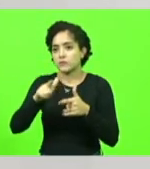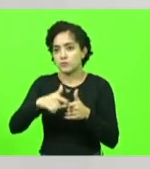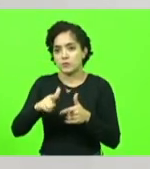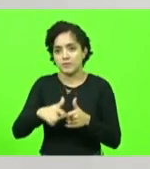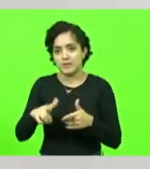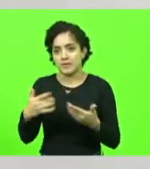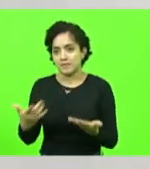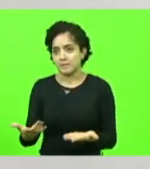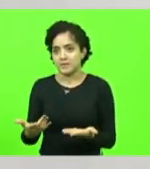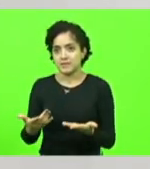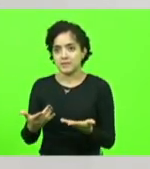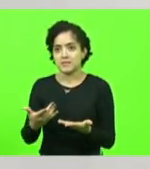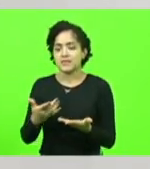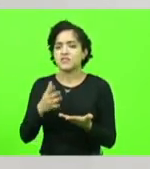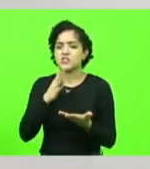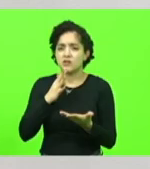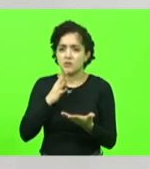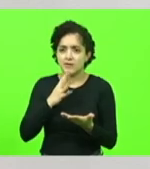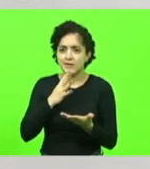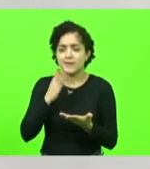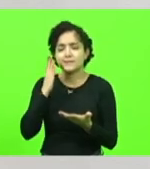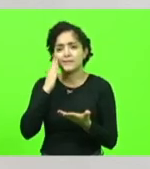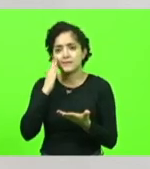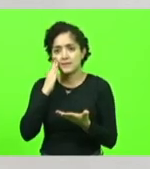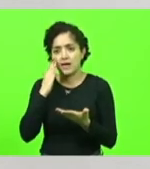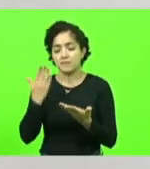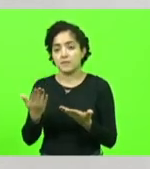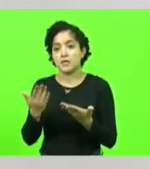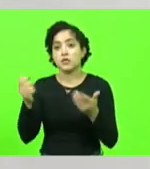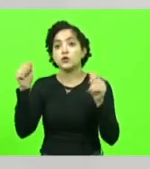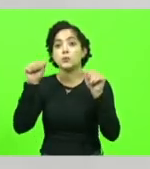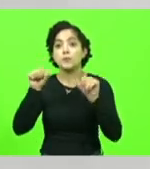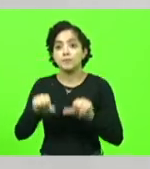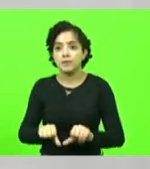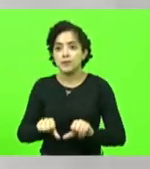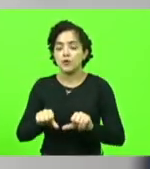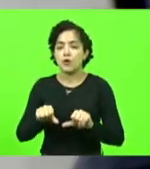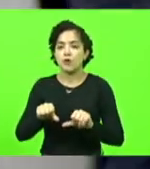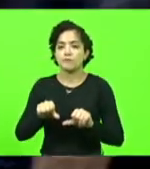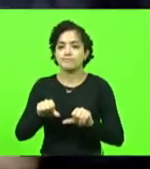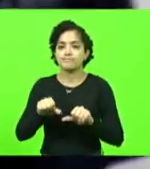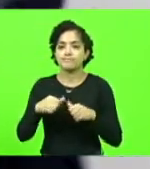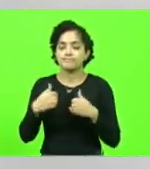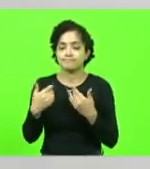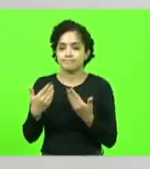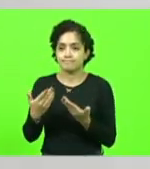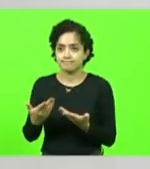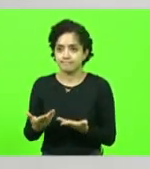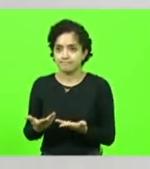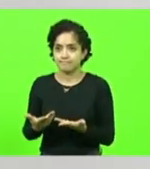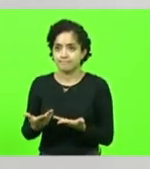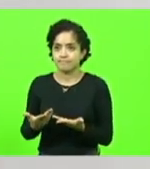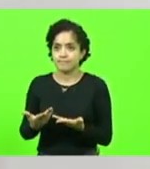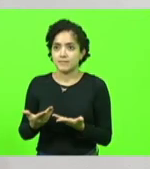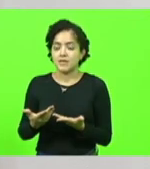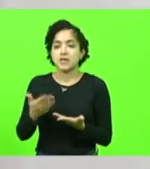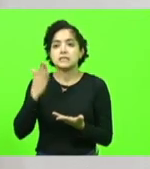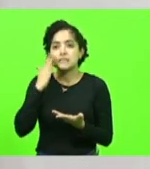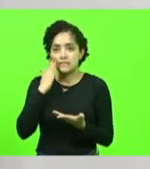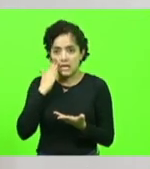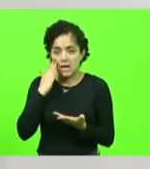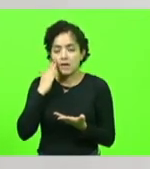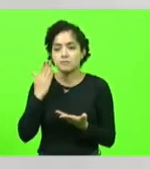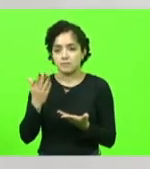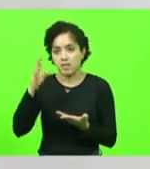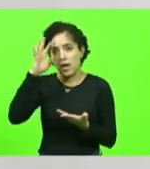os problemas que são conhecidos. E o mais frustrante e o mais angustiante é que nós sabemos o que fazer, as